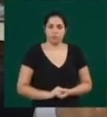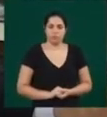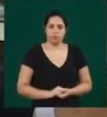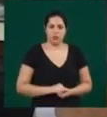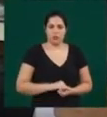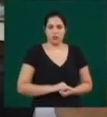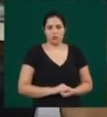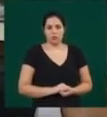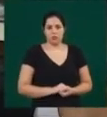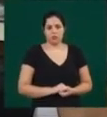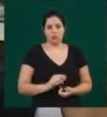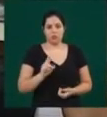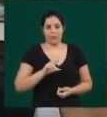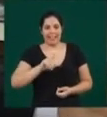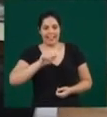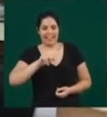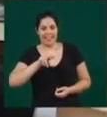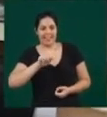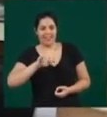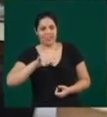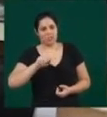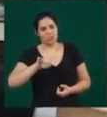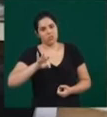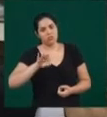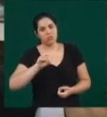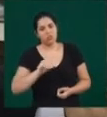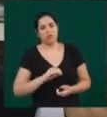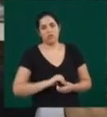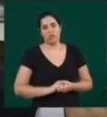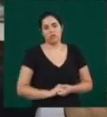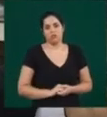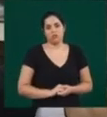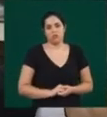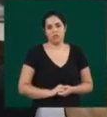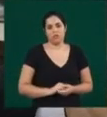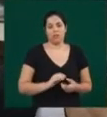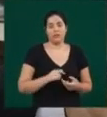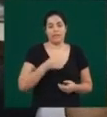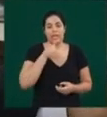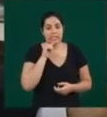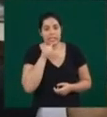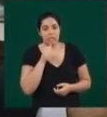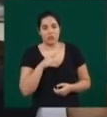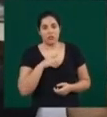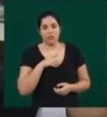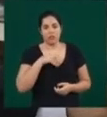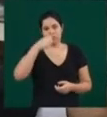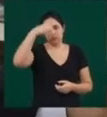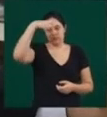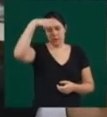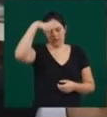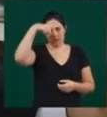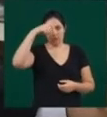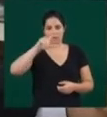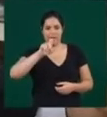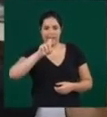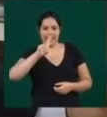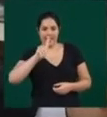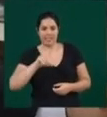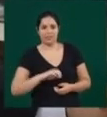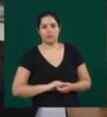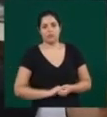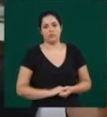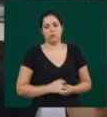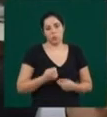lava-jato, em vez de usar mangueiras para lavar as áreas comuns. Com relação à energia, por exemplo, lâmpadas de LED, que são